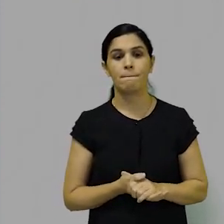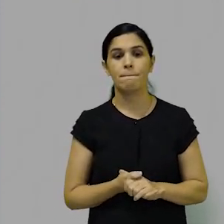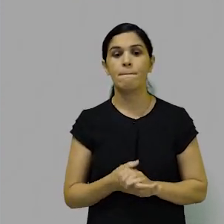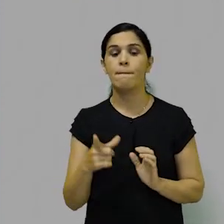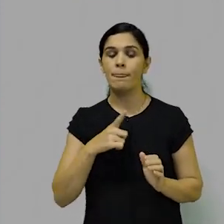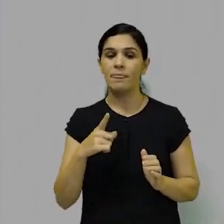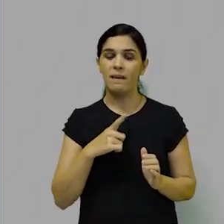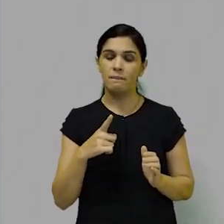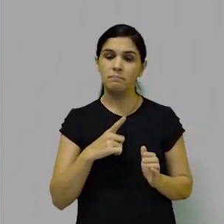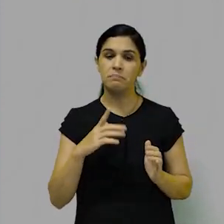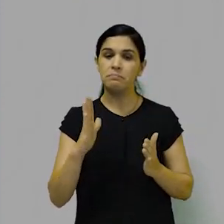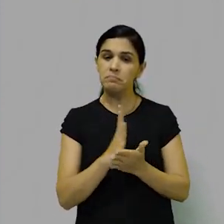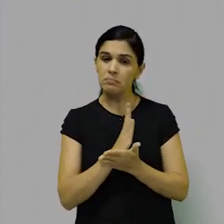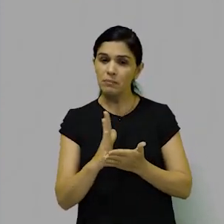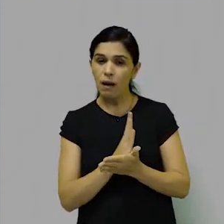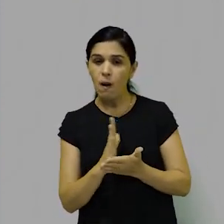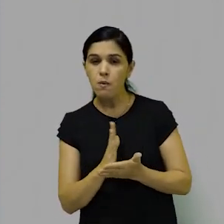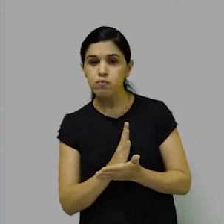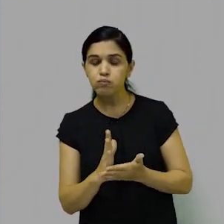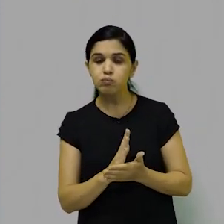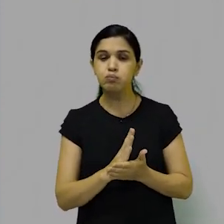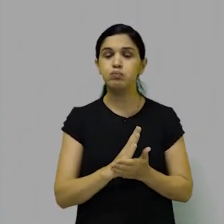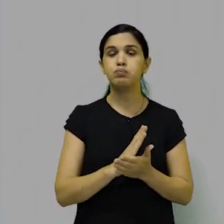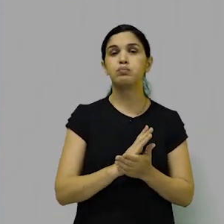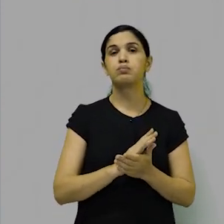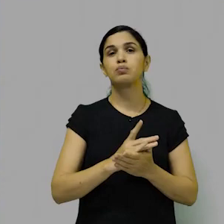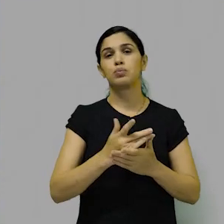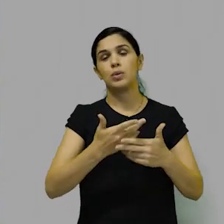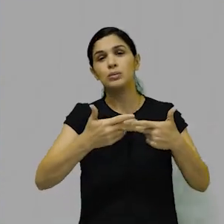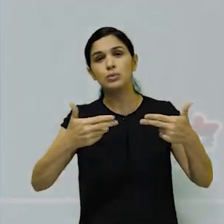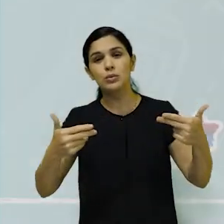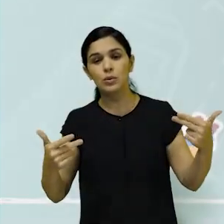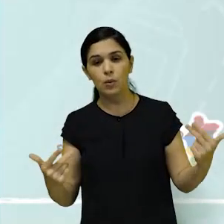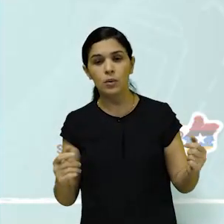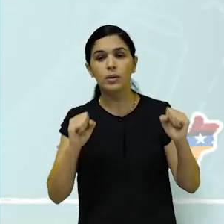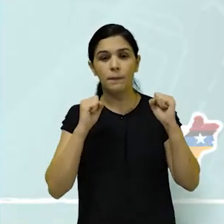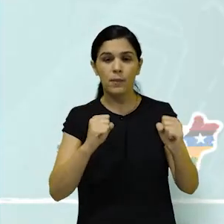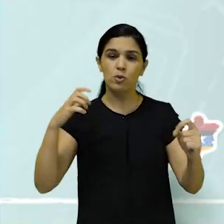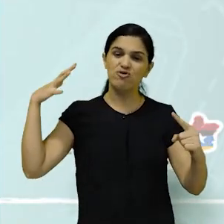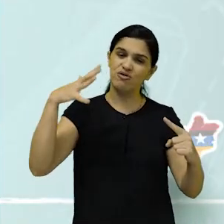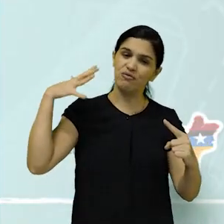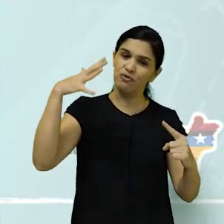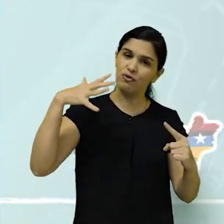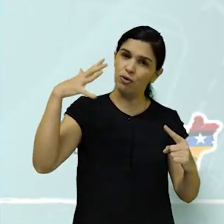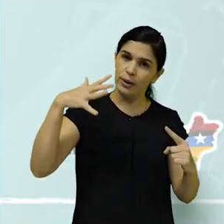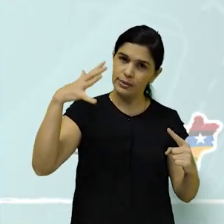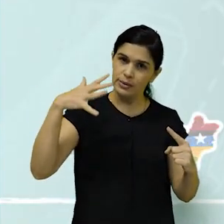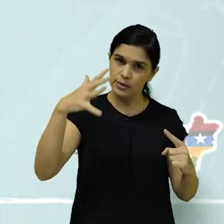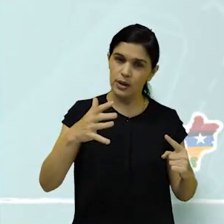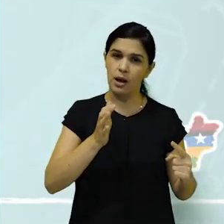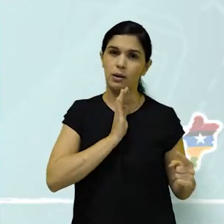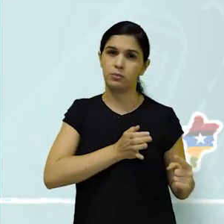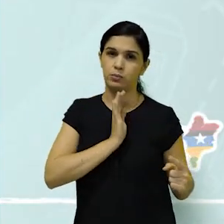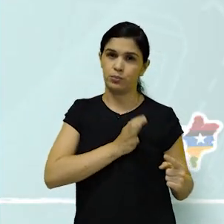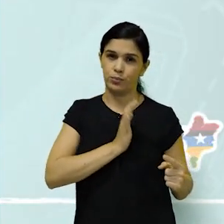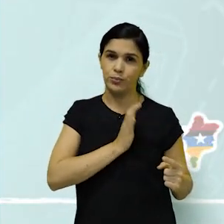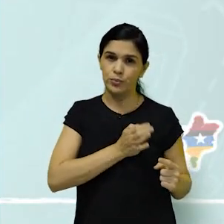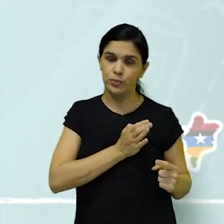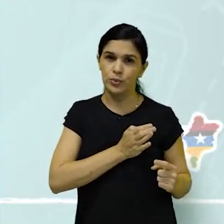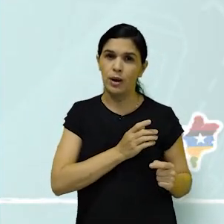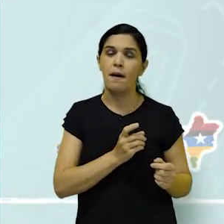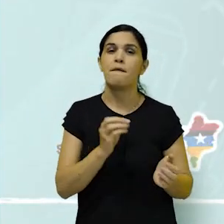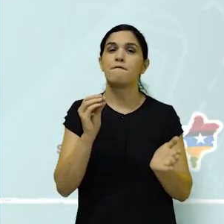que podem influenciar na minha frequência cardíaca. Tá certo? São quais, professor? O sono, a